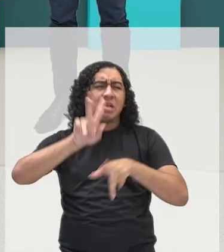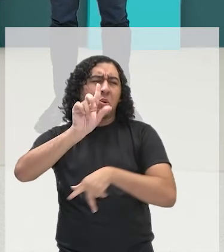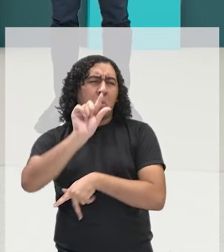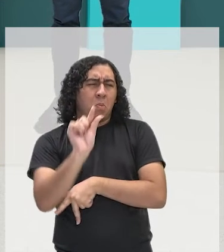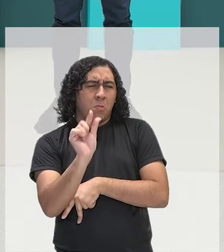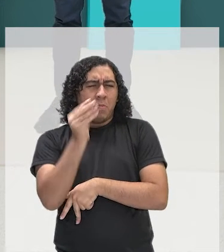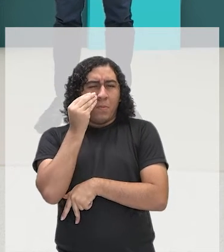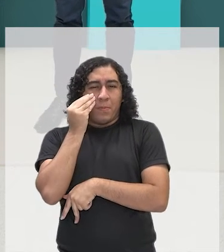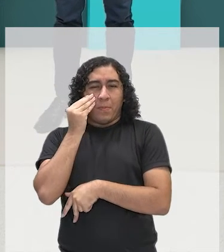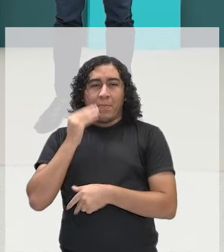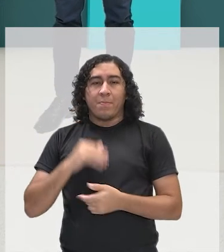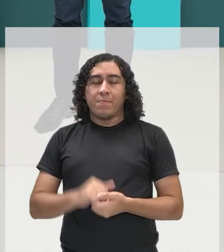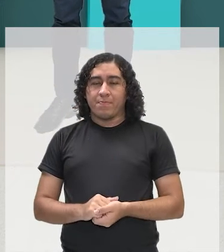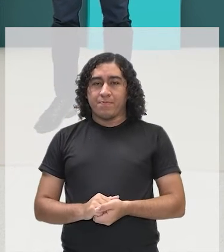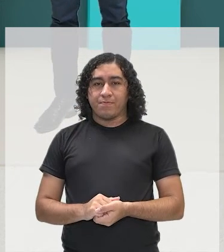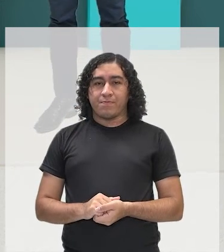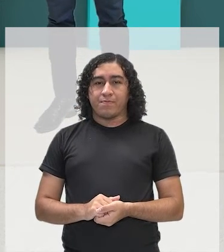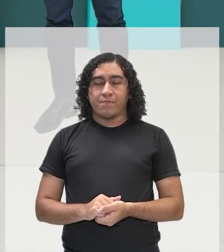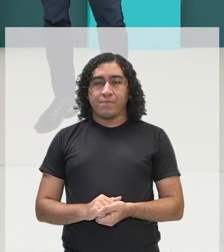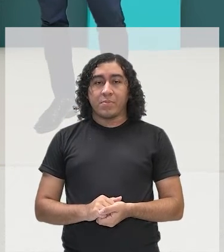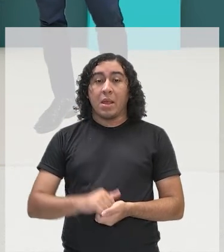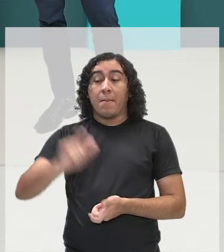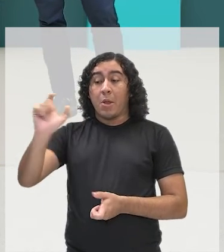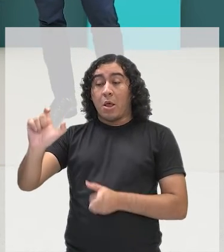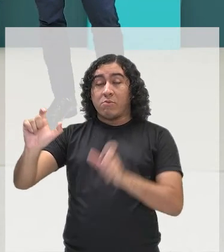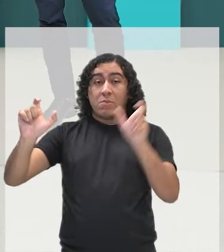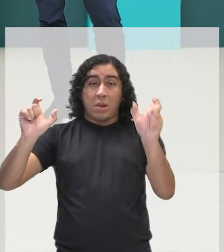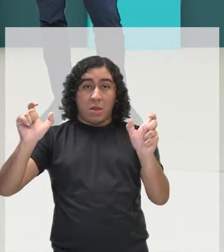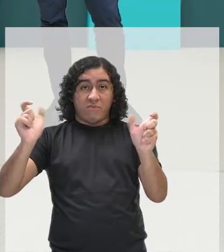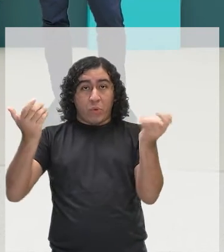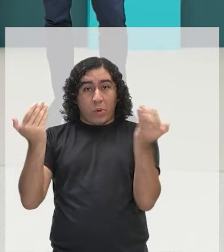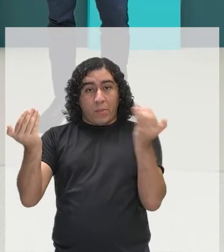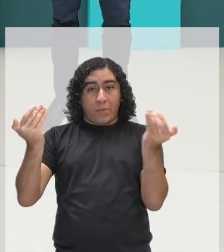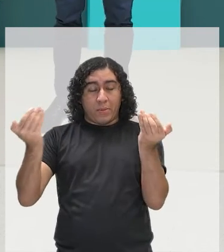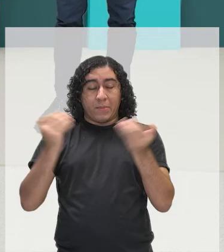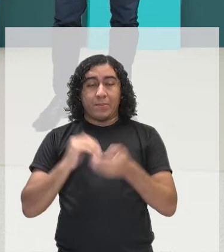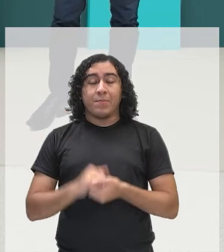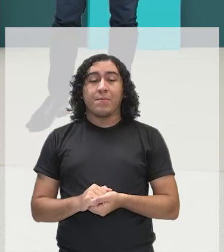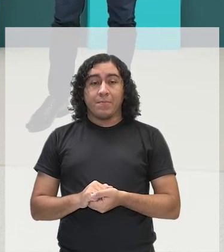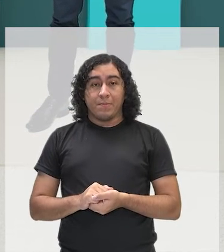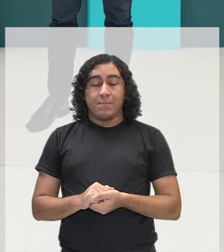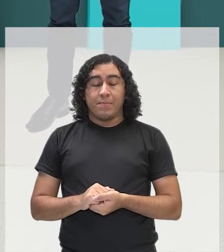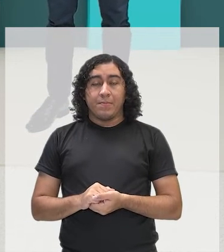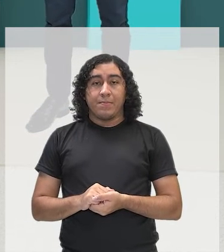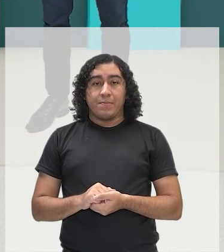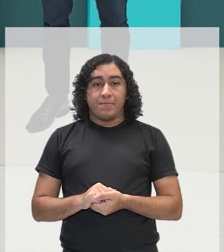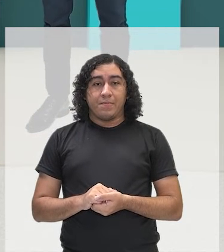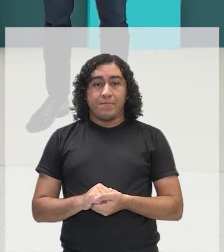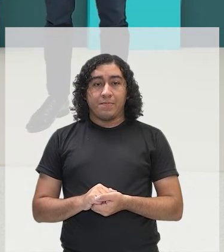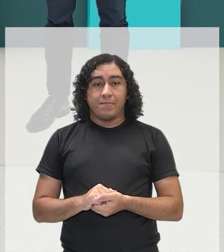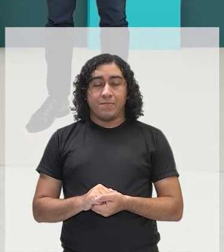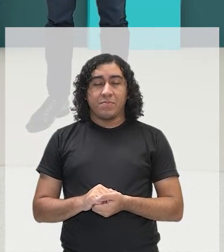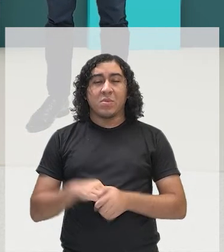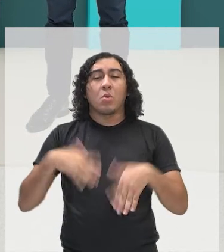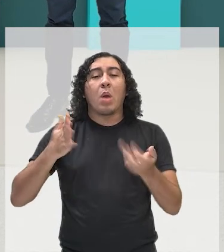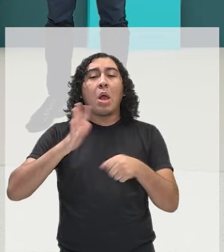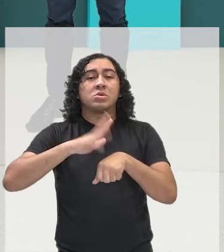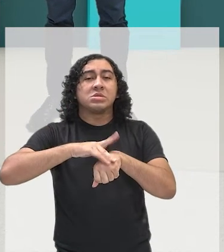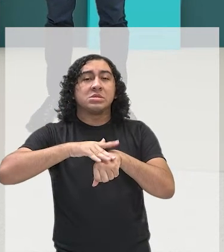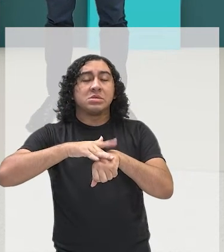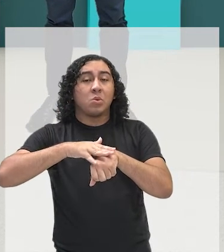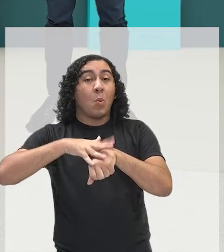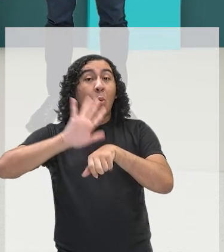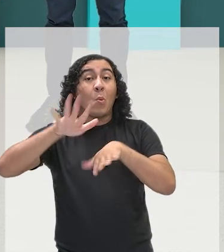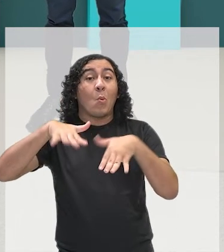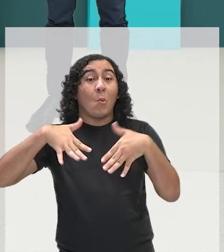textos, só que tem uma leve diferença entre eles. Vamos lá? Olha só, nós temos essas duas palavrinhas, disease versus illness,